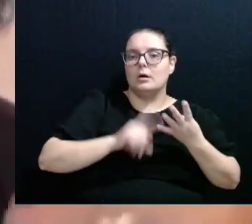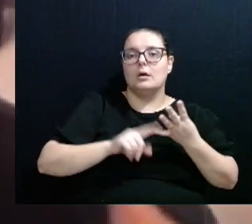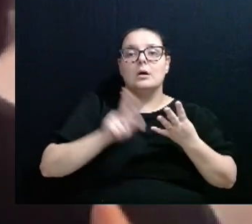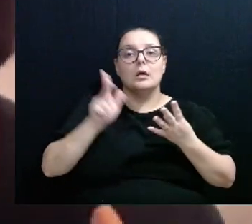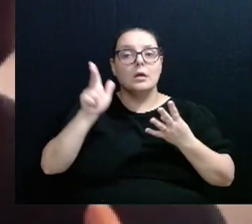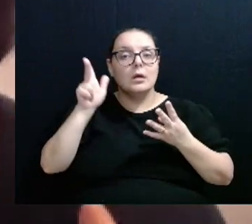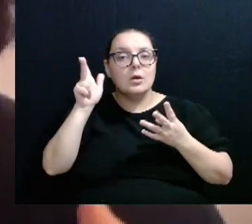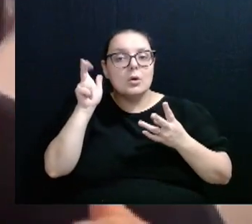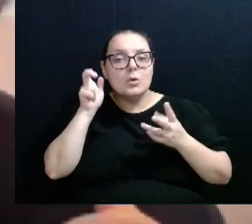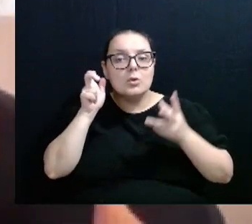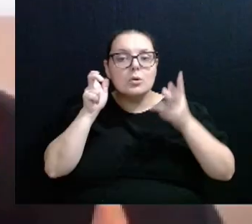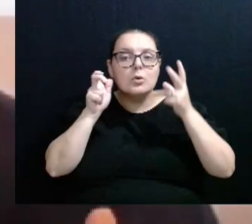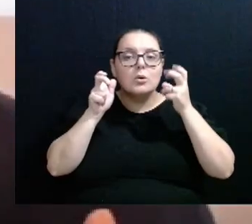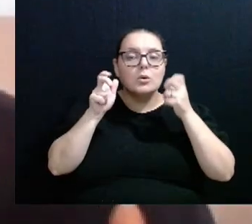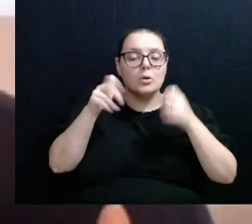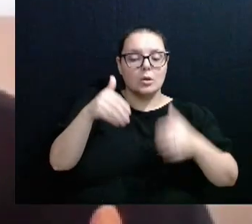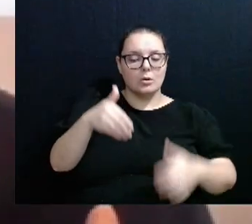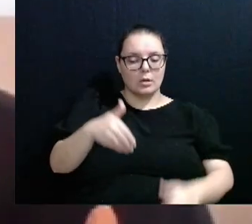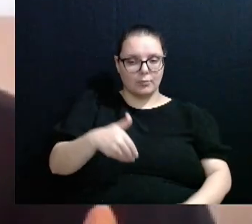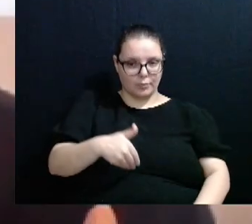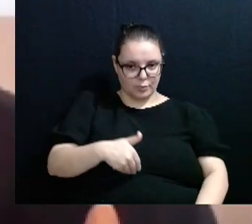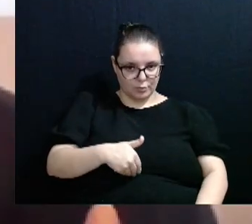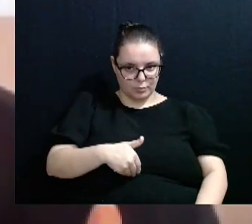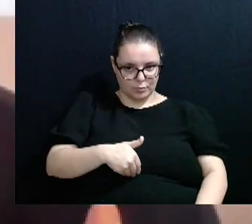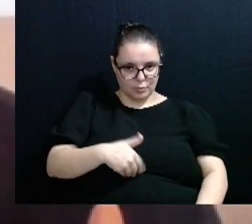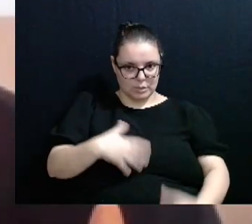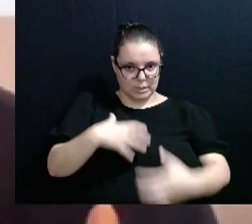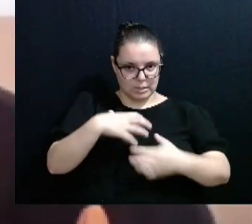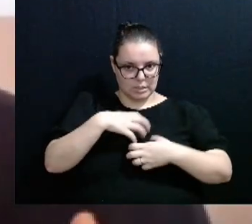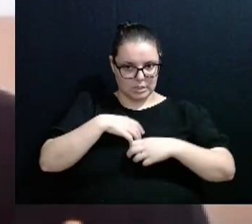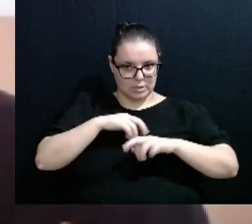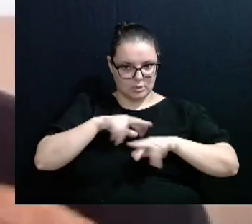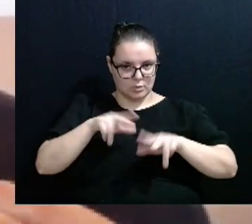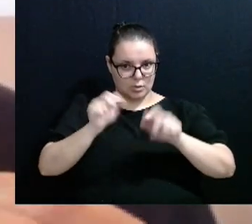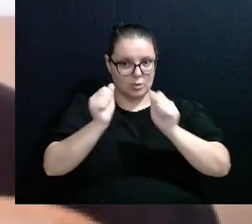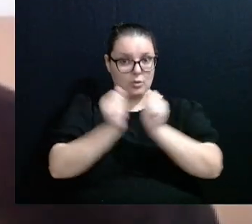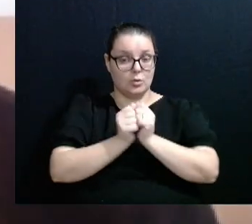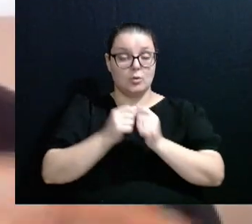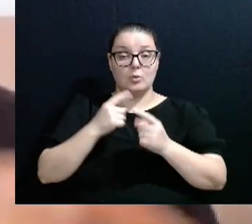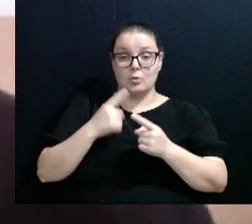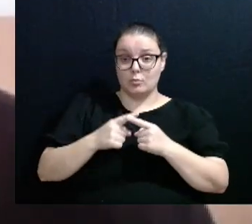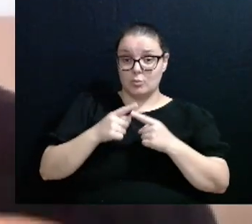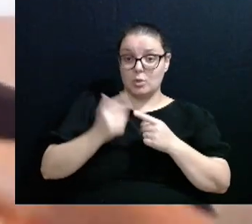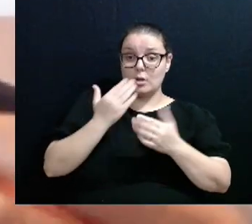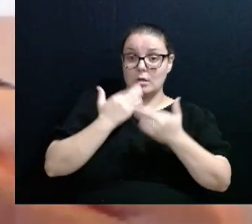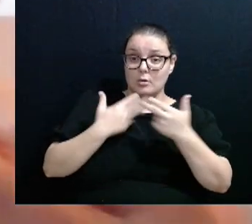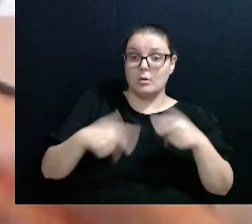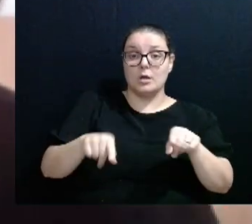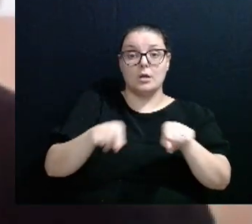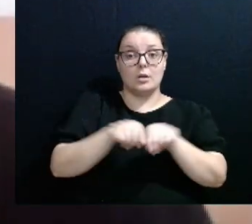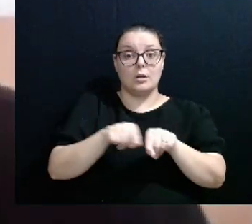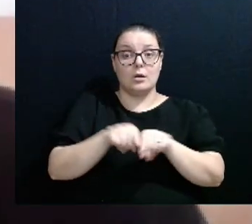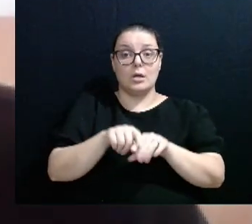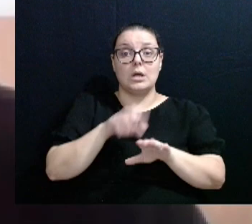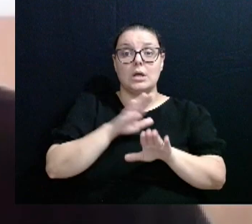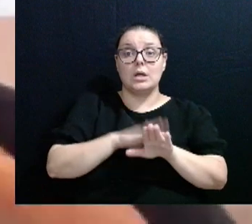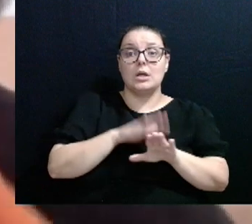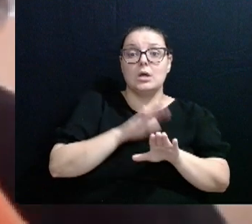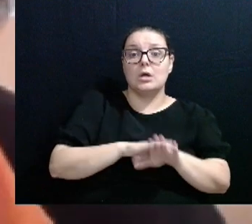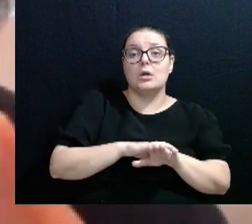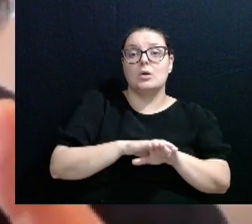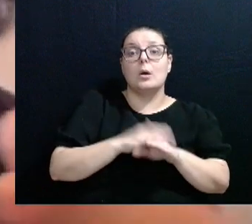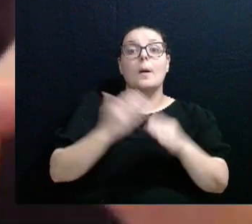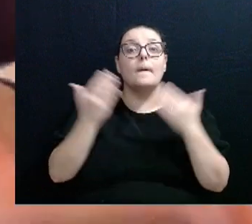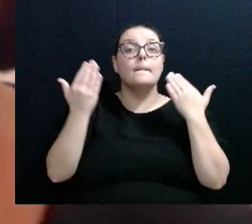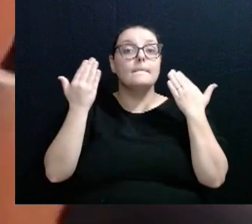sua fome e suas emoções. Porque comer é também um ato psicológico, não é